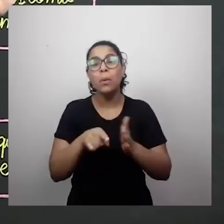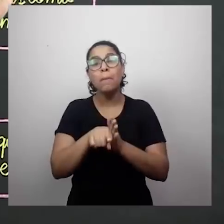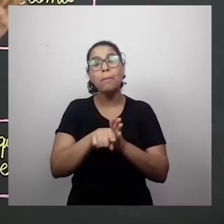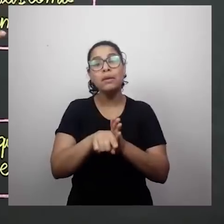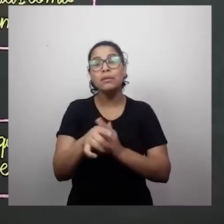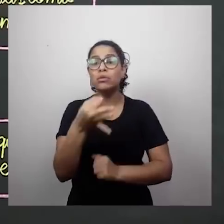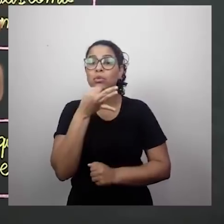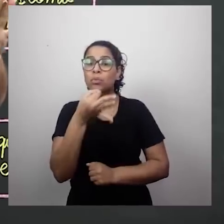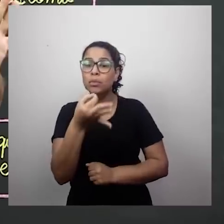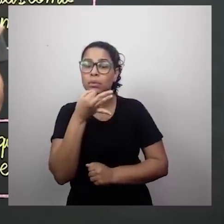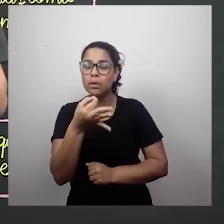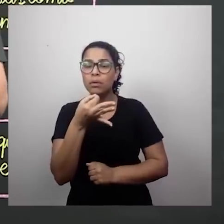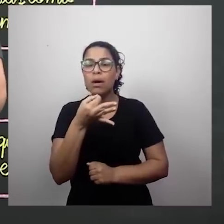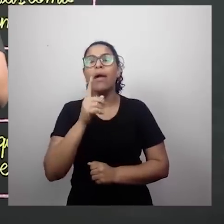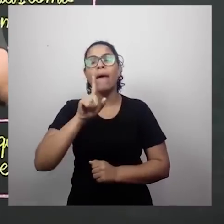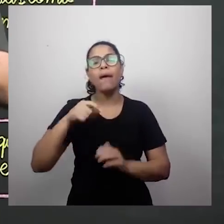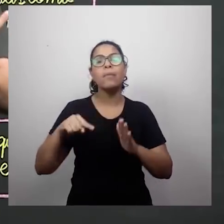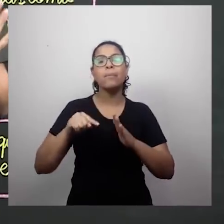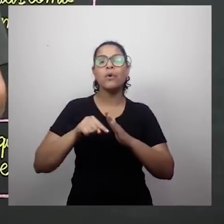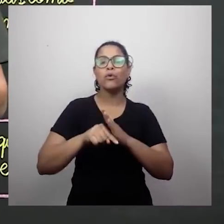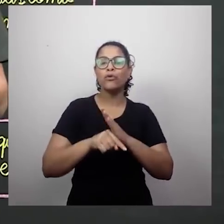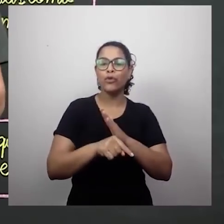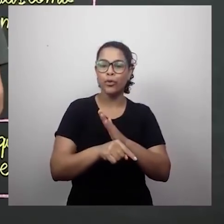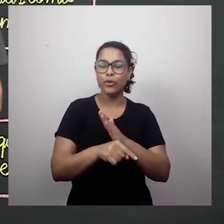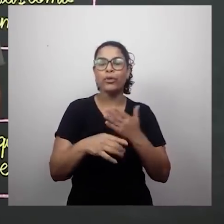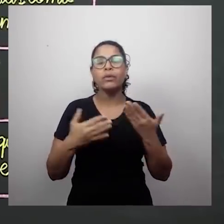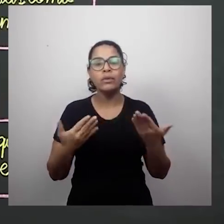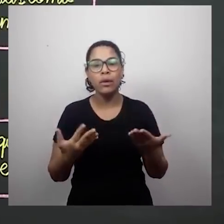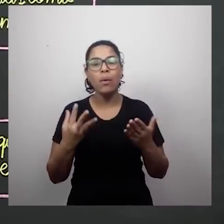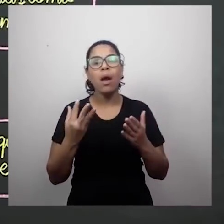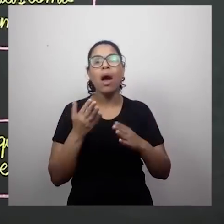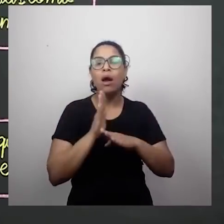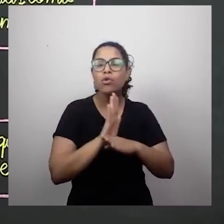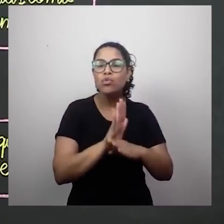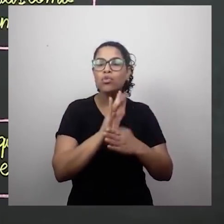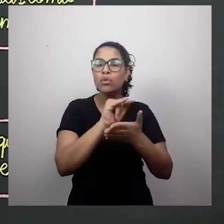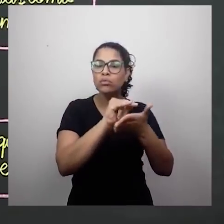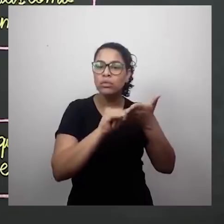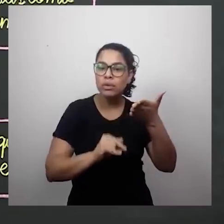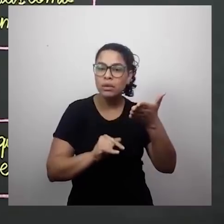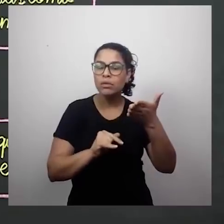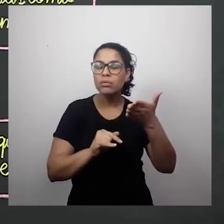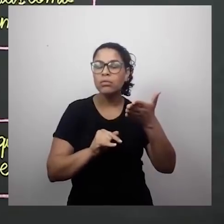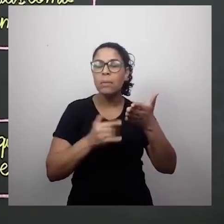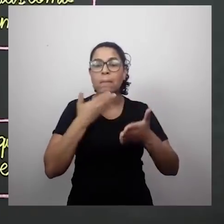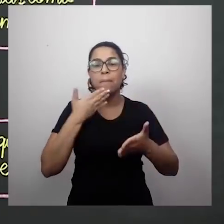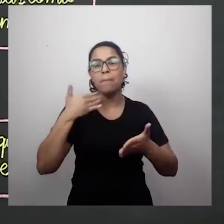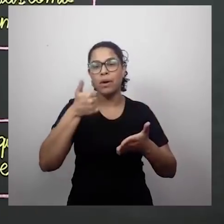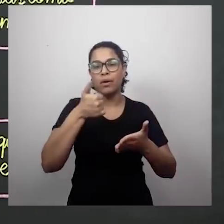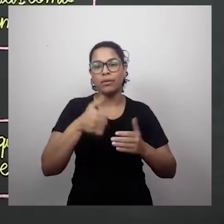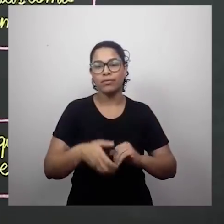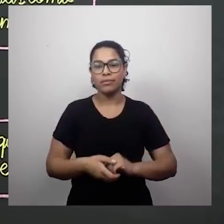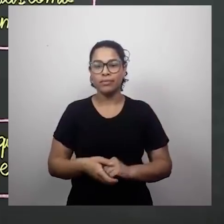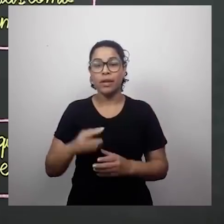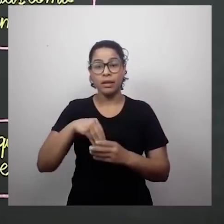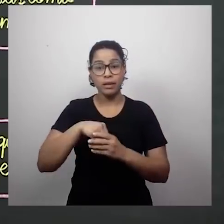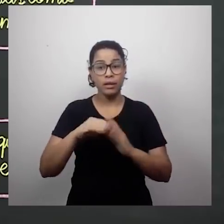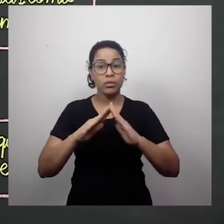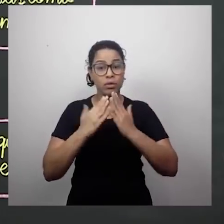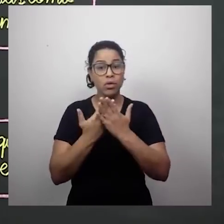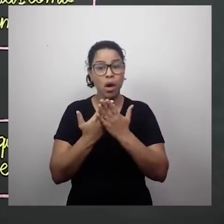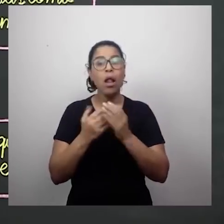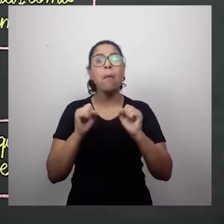de opinião, ela já aprofunda, ela já apresenta outros dados e ela contribui para que o seu texto fique mais rico. Na sua escola, você pode escrever